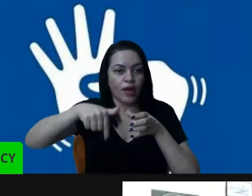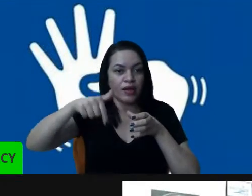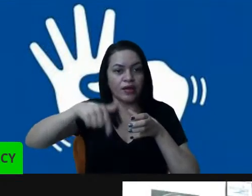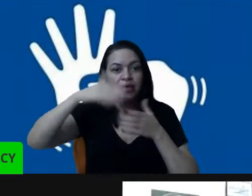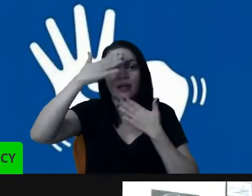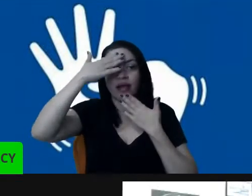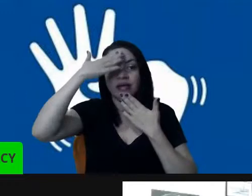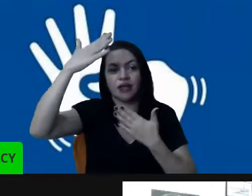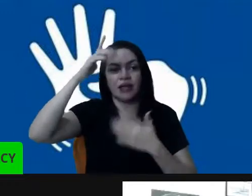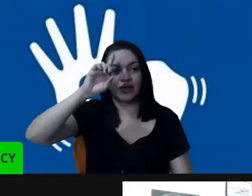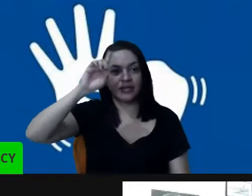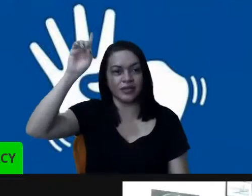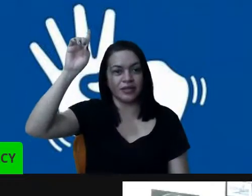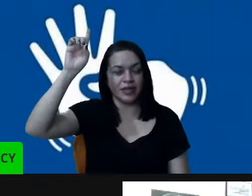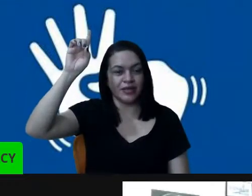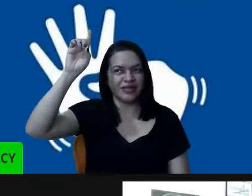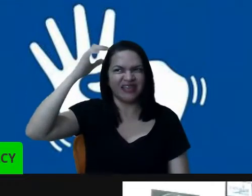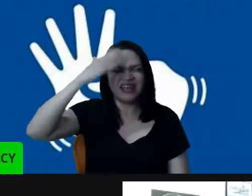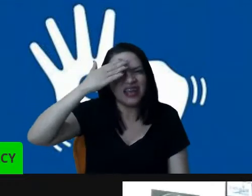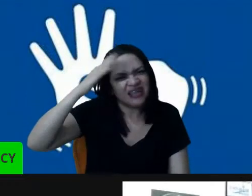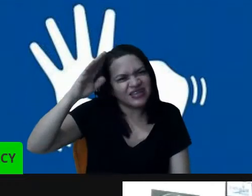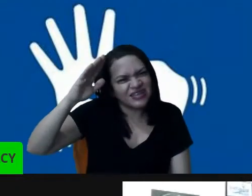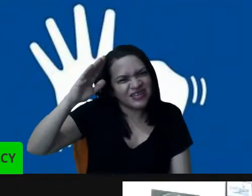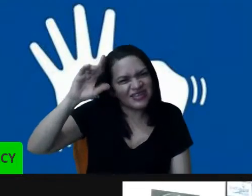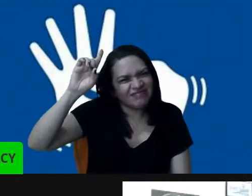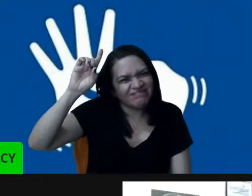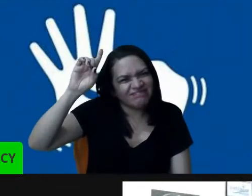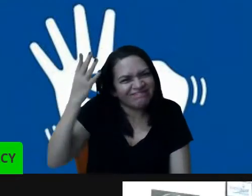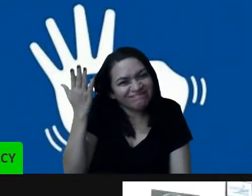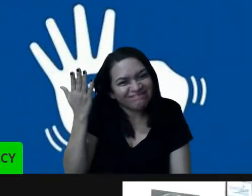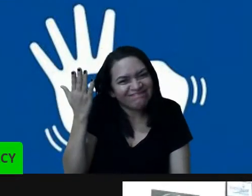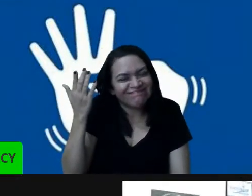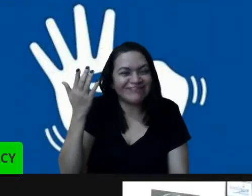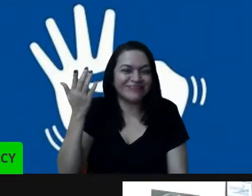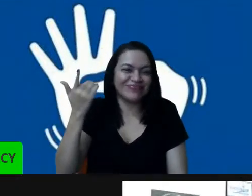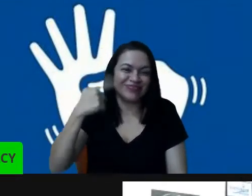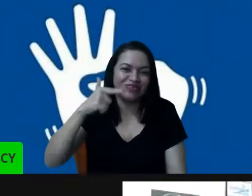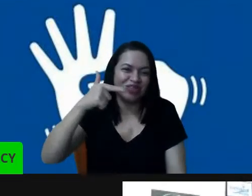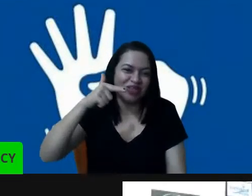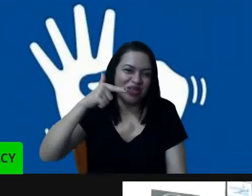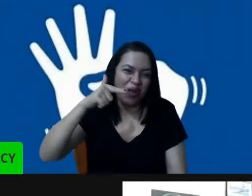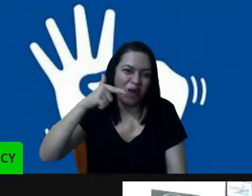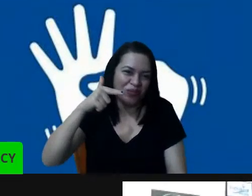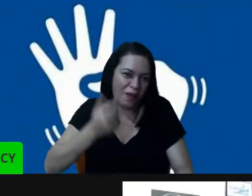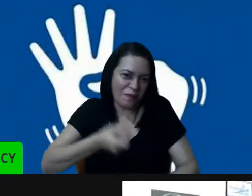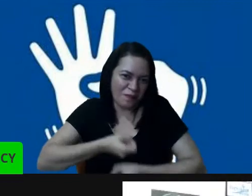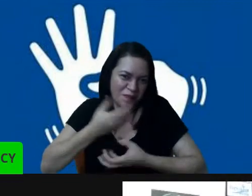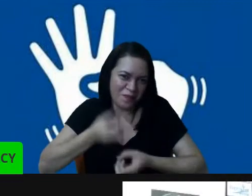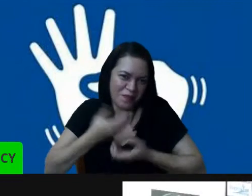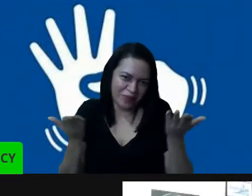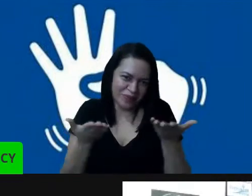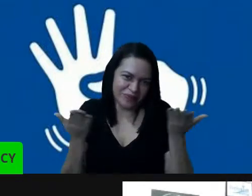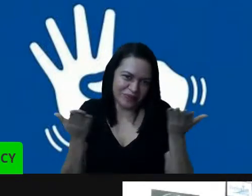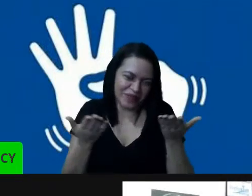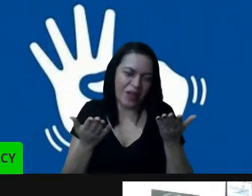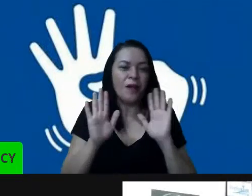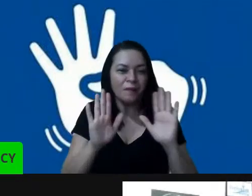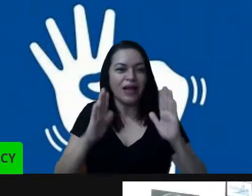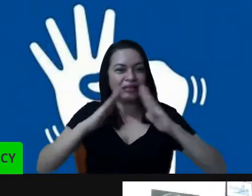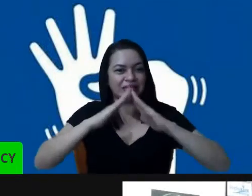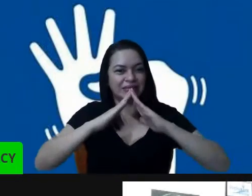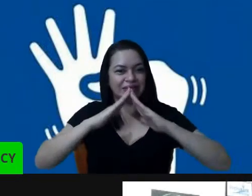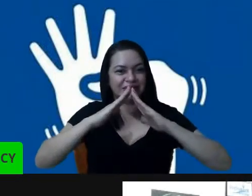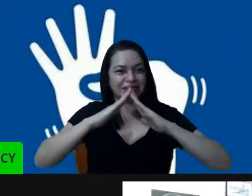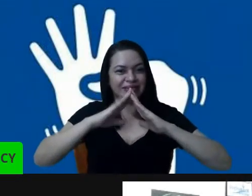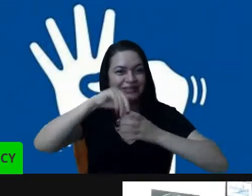Não, não é tão graças a Deus que agora sem produção tá difícil. Mas assim, aqui todo mundo é produtor, então acaba que